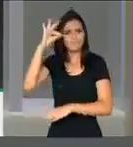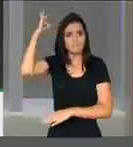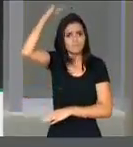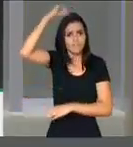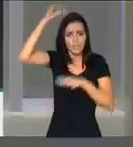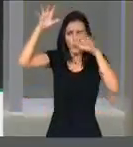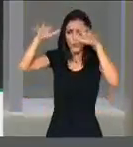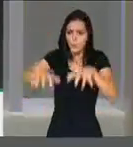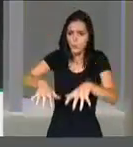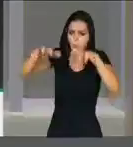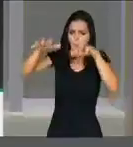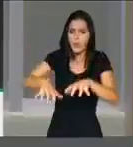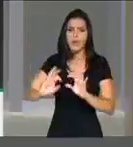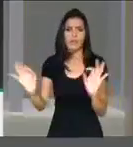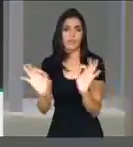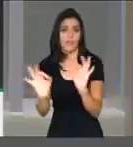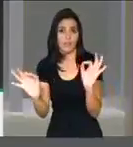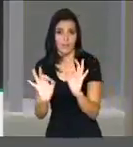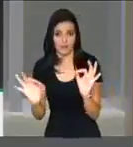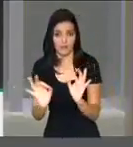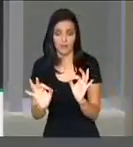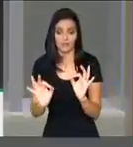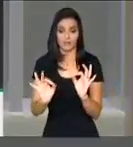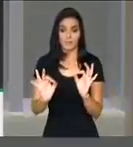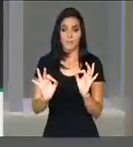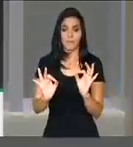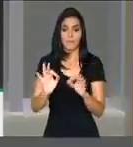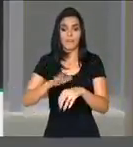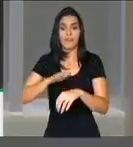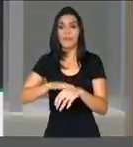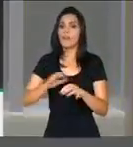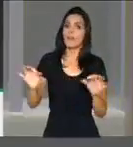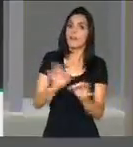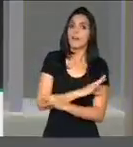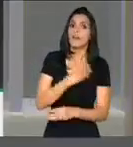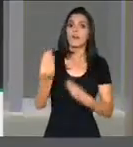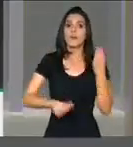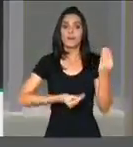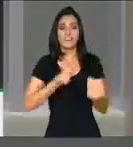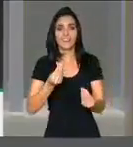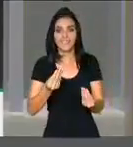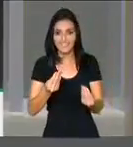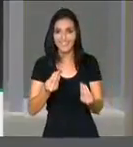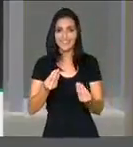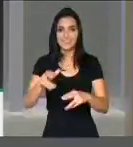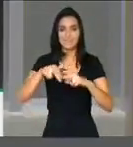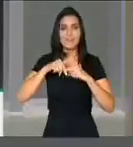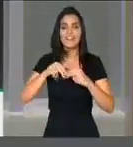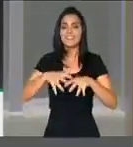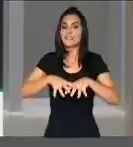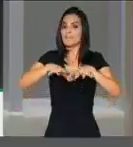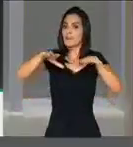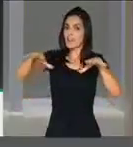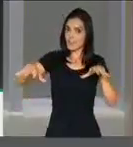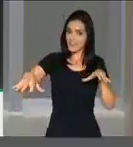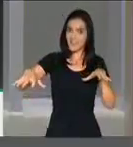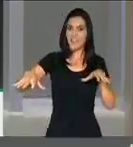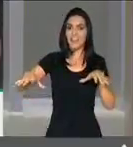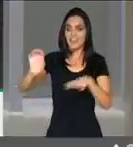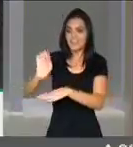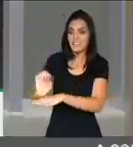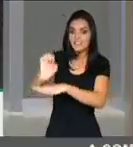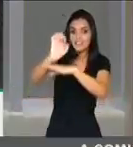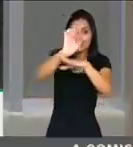que tirar a sua lavoura de café, está refazendo a lavoura. O governo federal tem que separar, até por